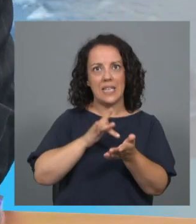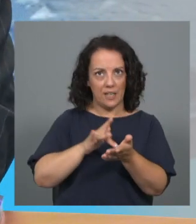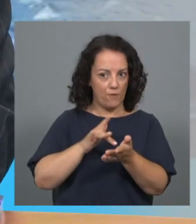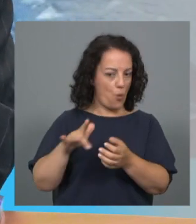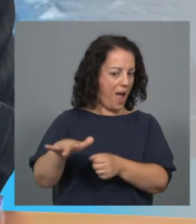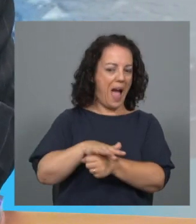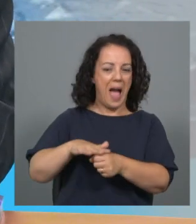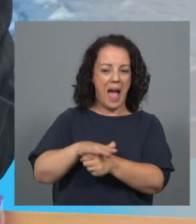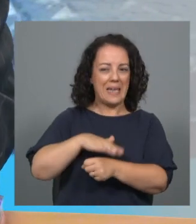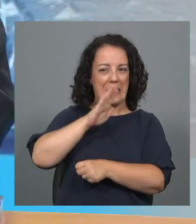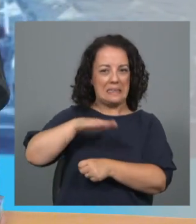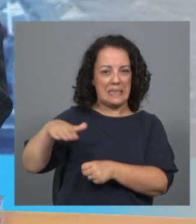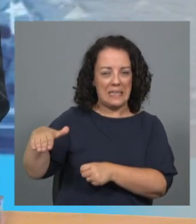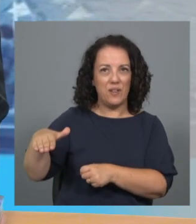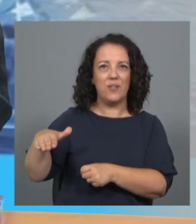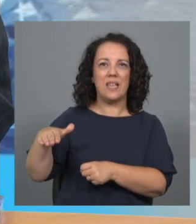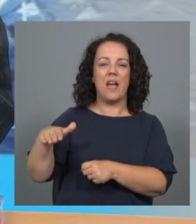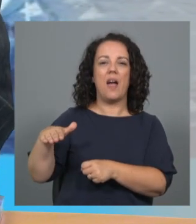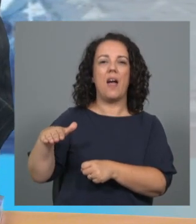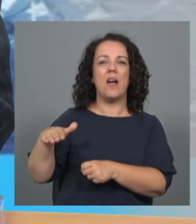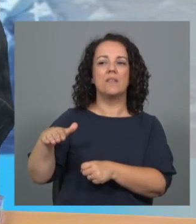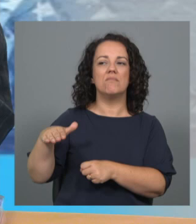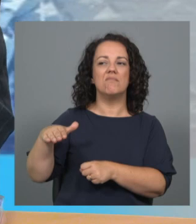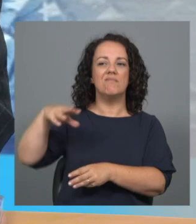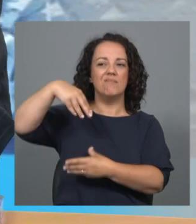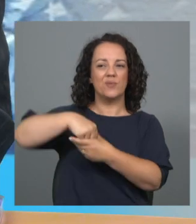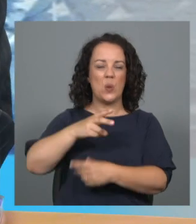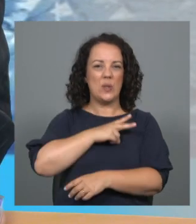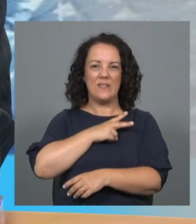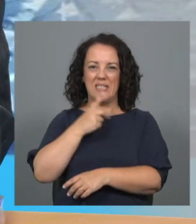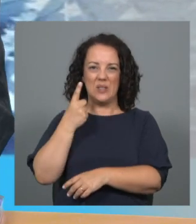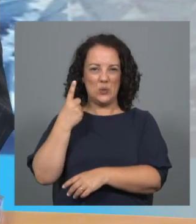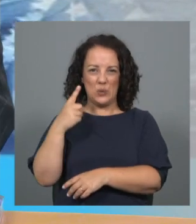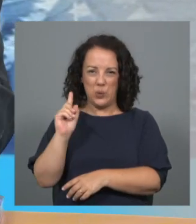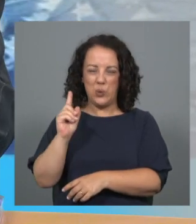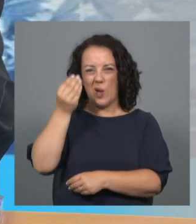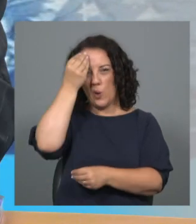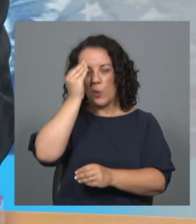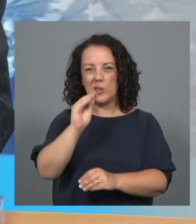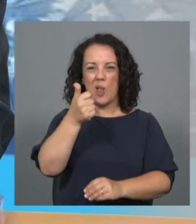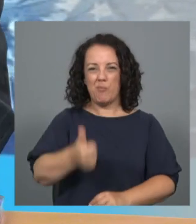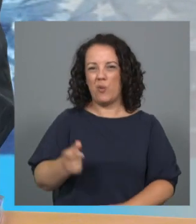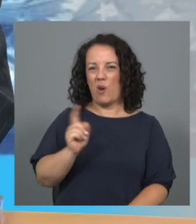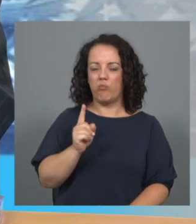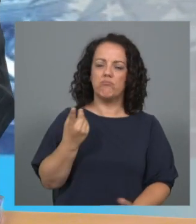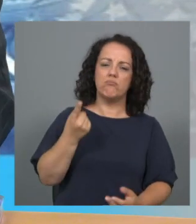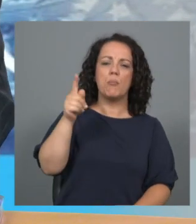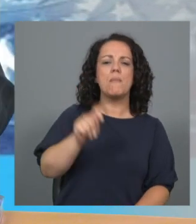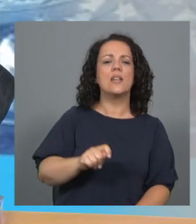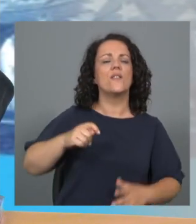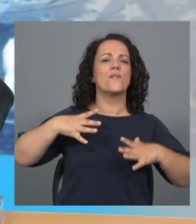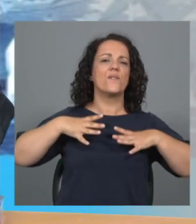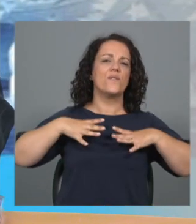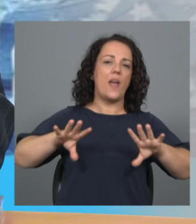nesta altura, fora do ambiente académico, não seria um bom conselho, porque eu acho que no mês de férias,